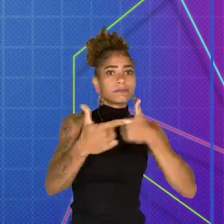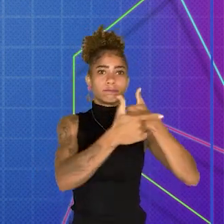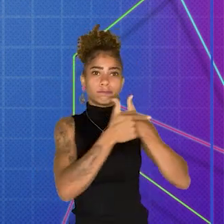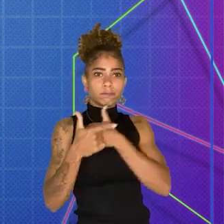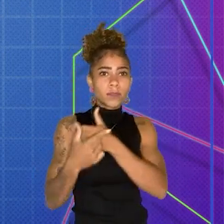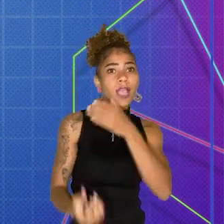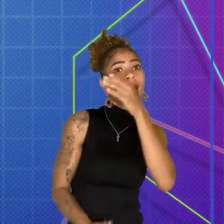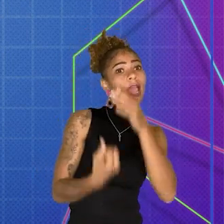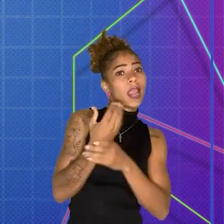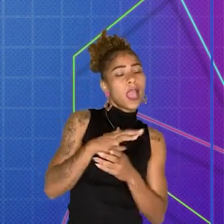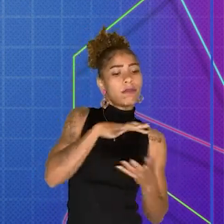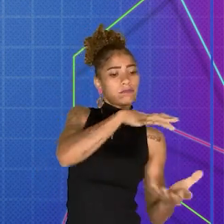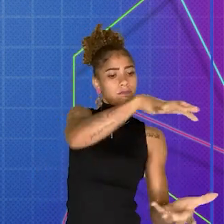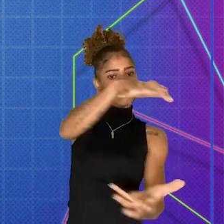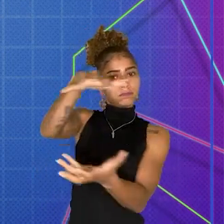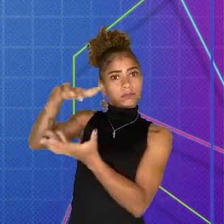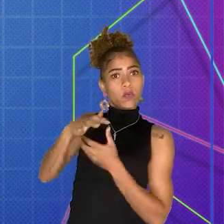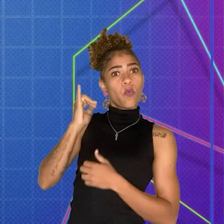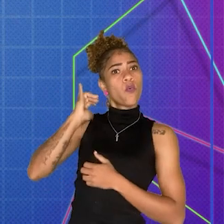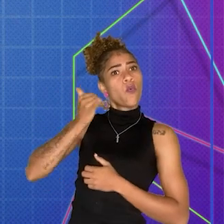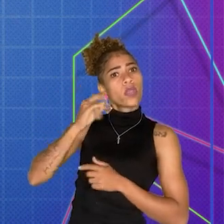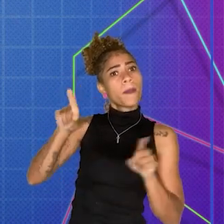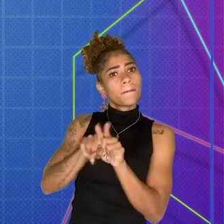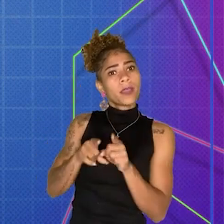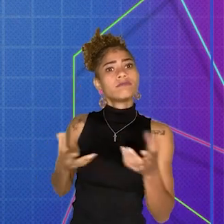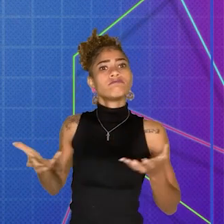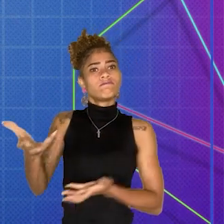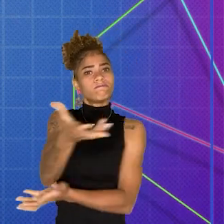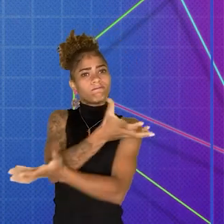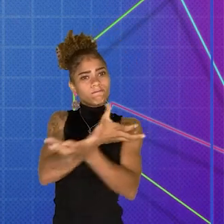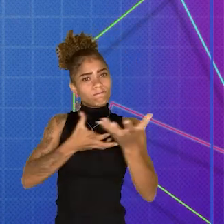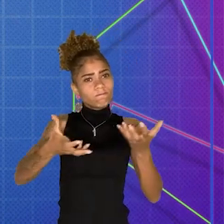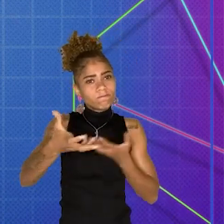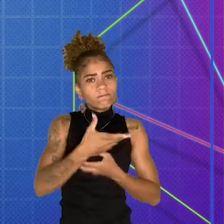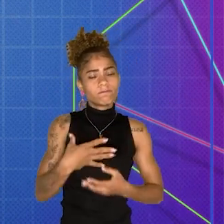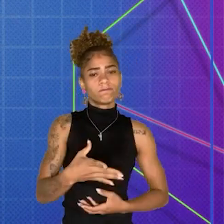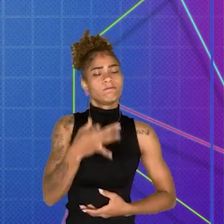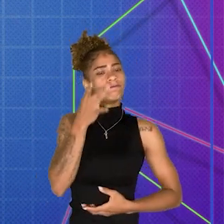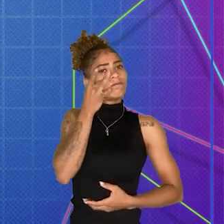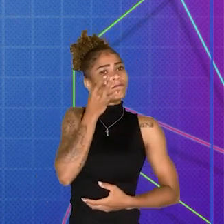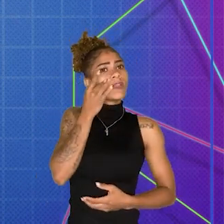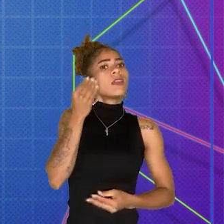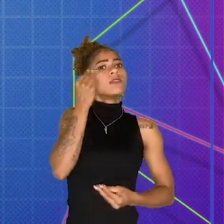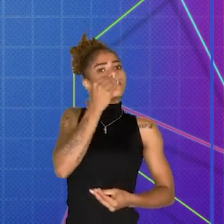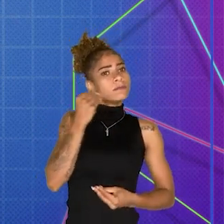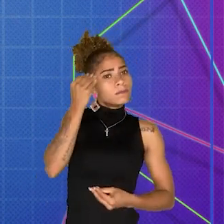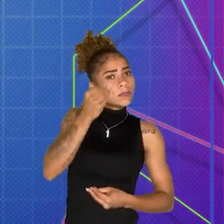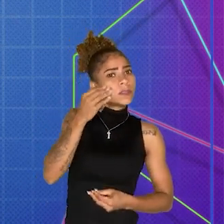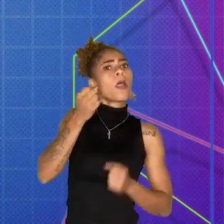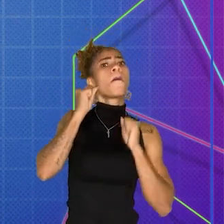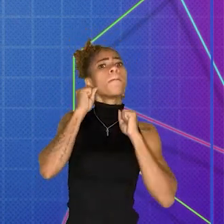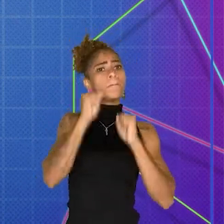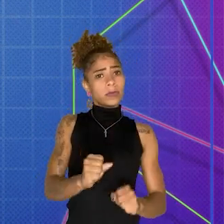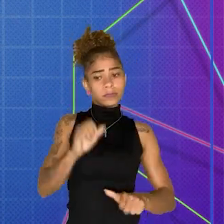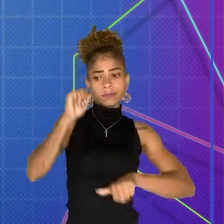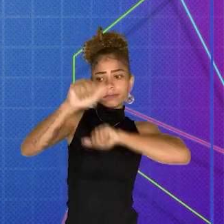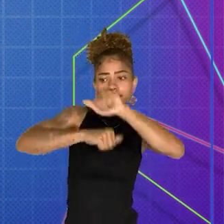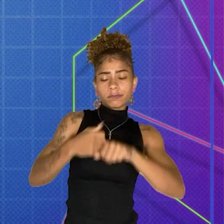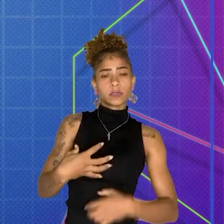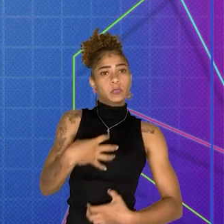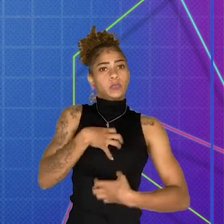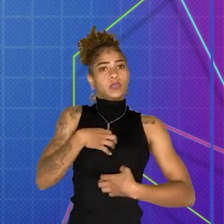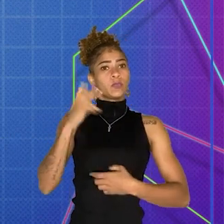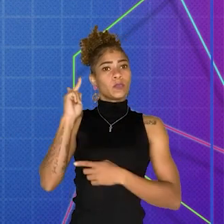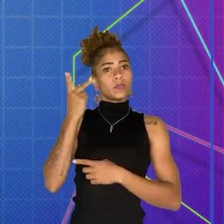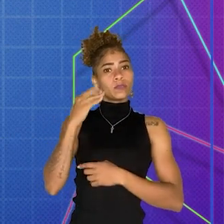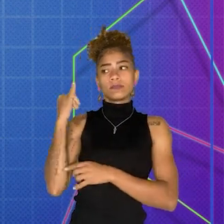mundos, contar histórias e envolver o jogador. A experimentação de linguagem pode ser para mudar a maneira como a história é contada